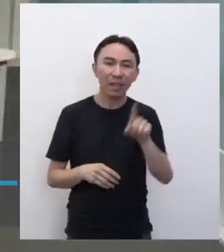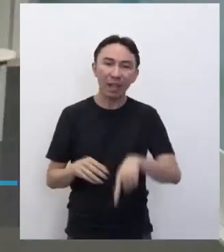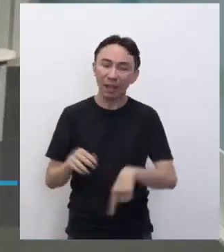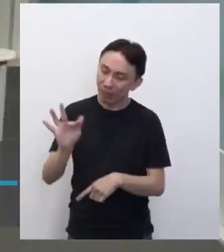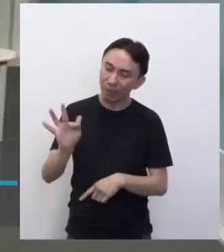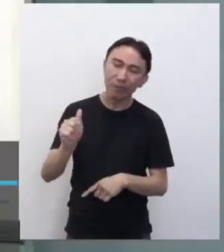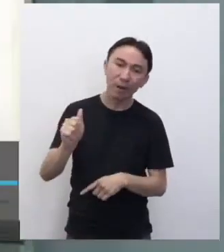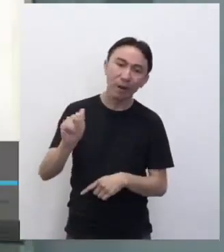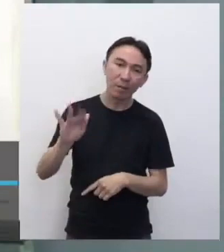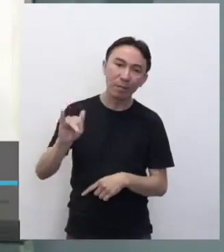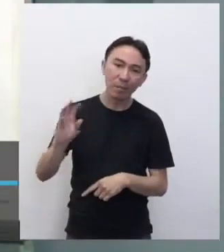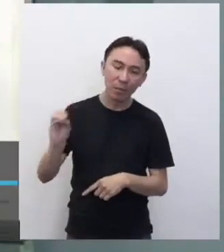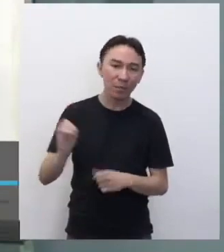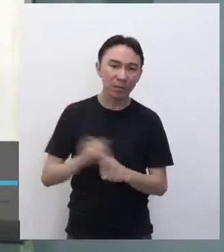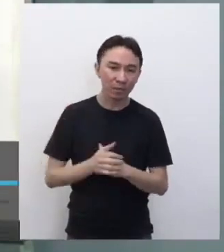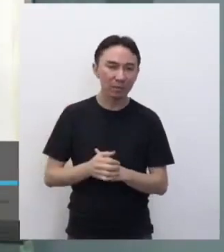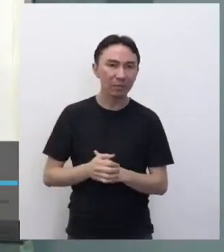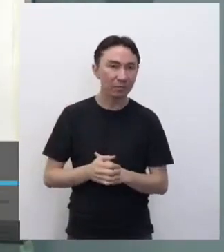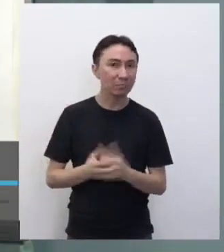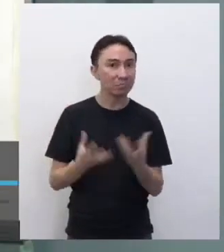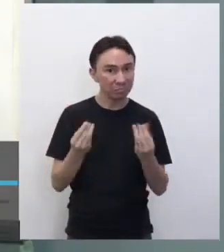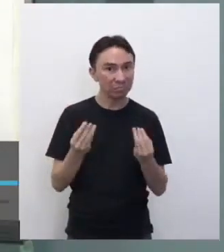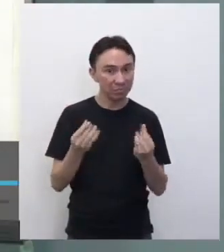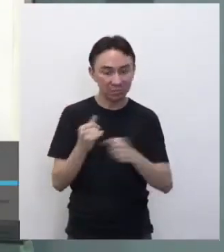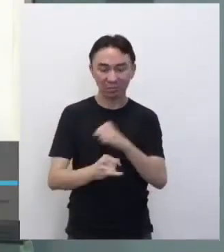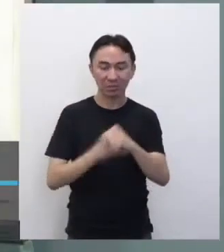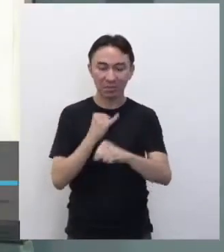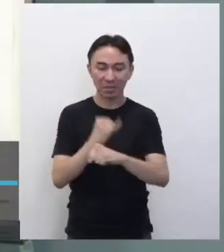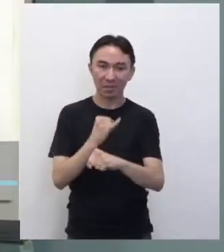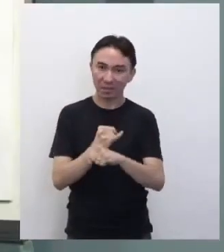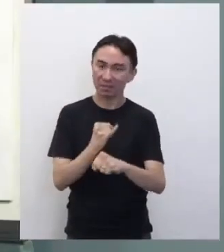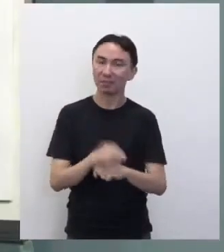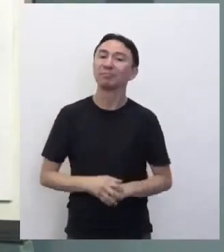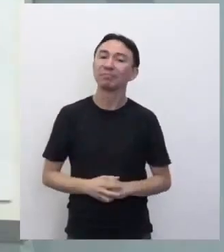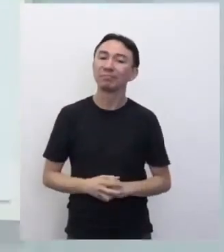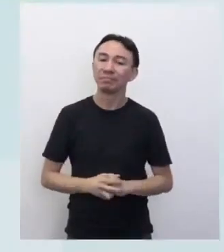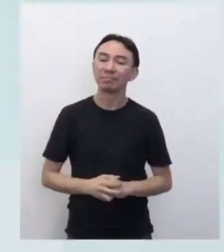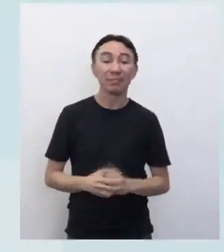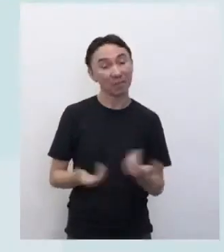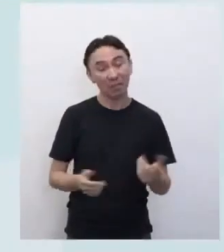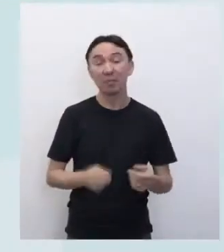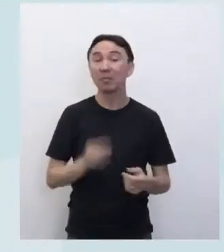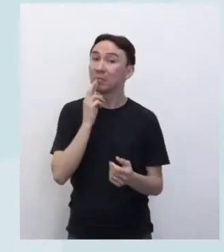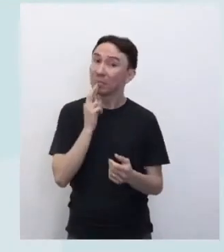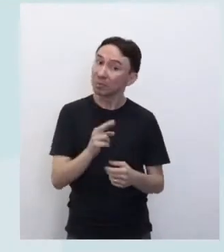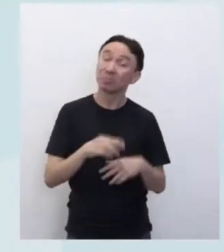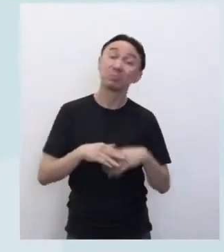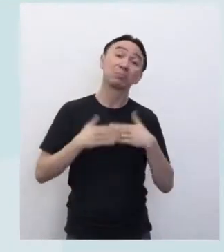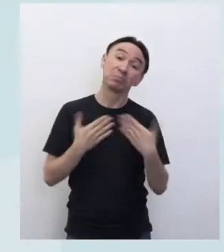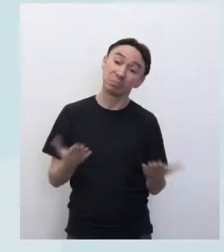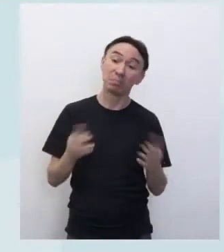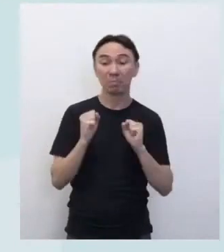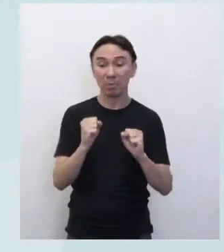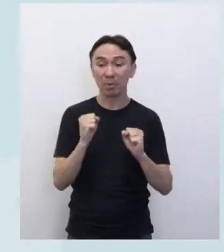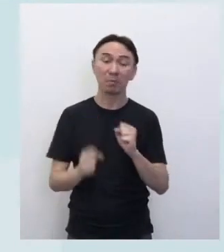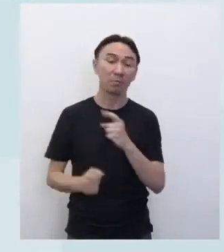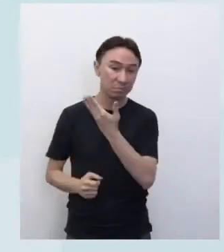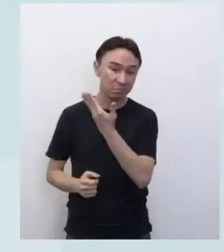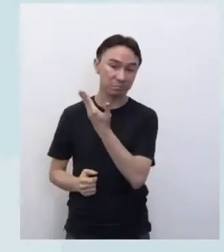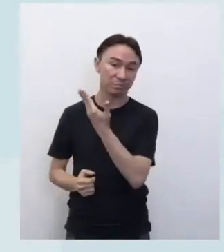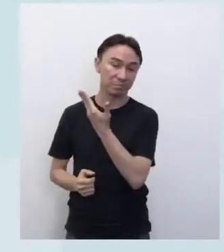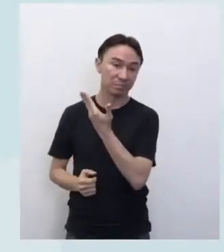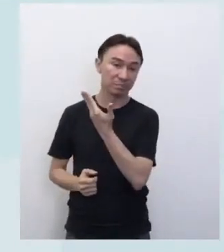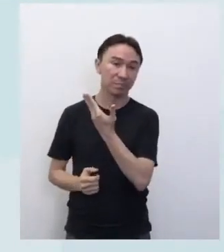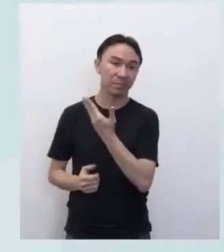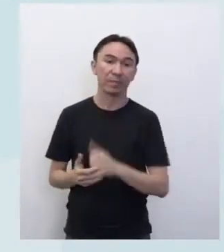O Fábio. O Fábio conseguiu aí ver bastante coisa na web. Então, vamos lá para uma possível resposta para vocês aqui, ó. You can find